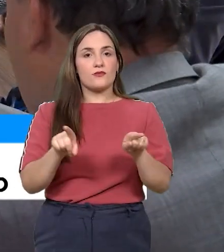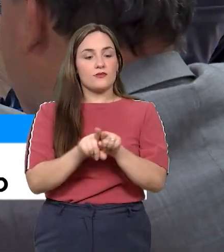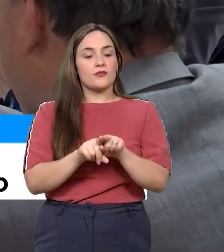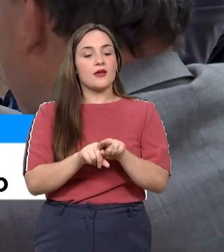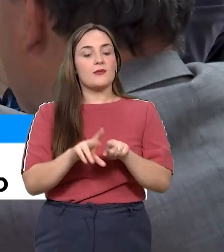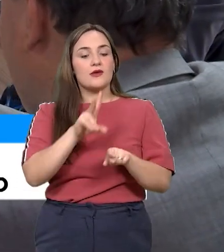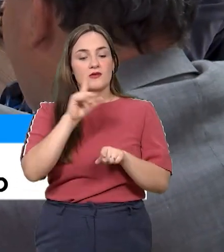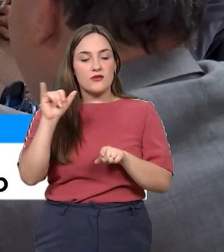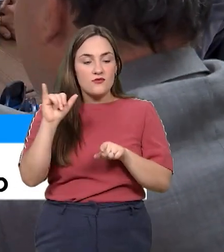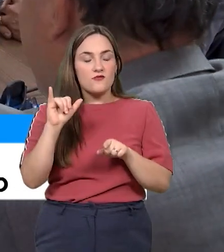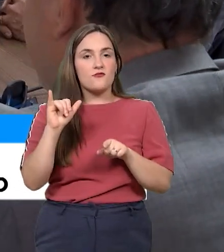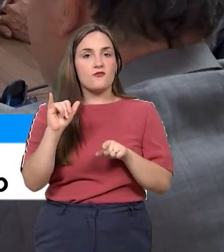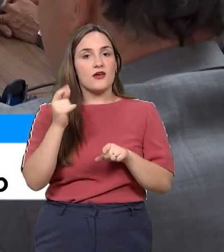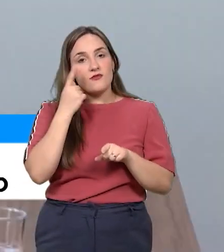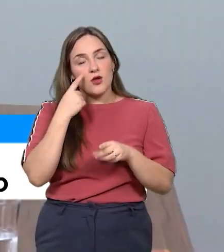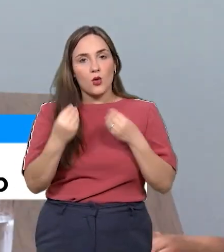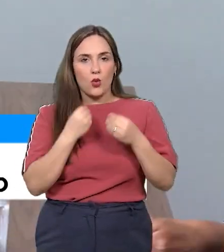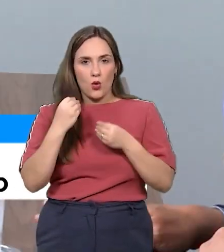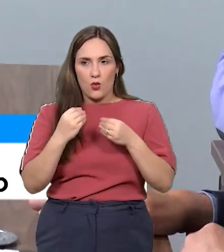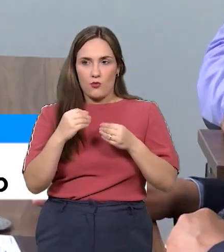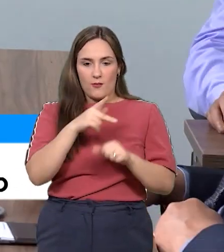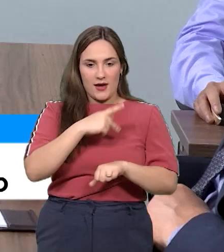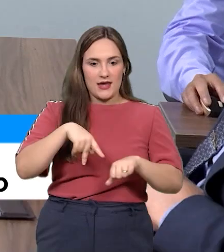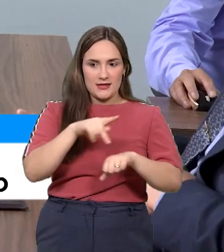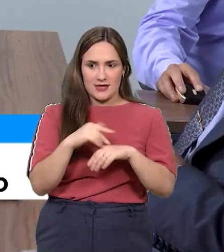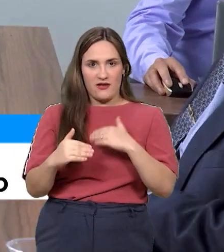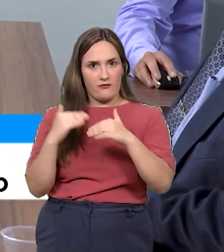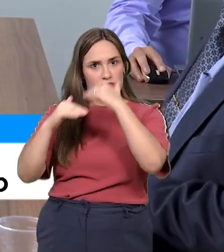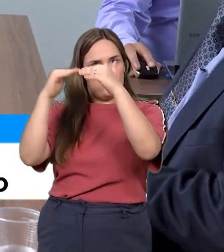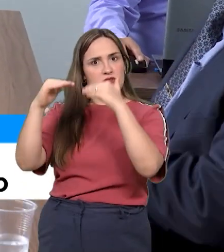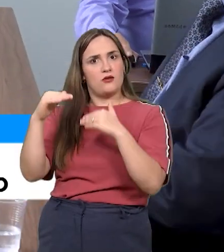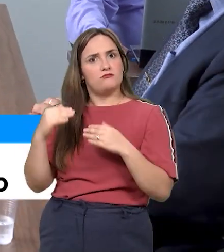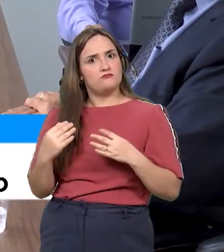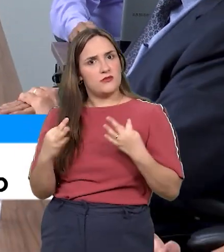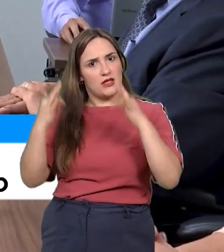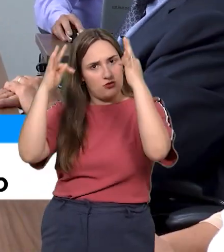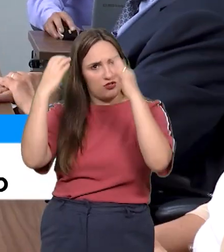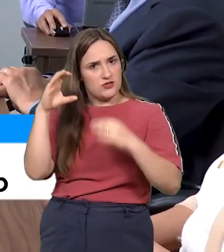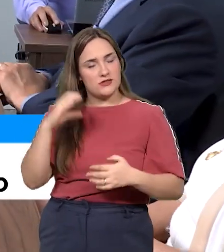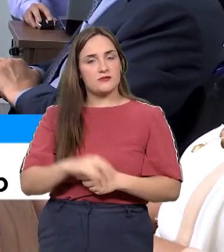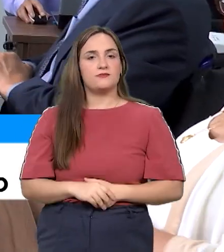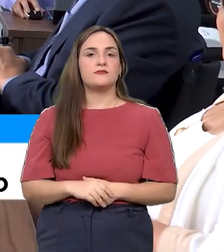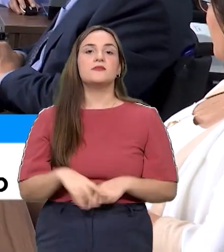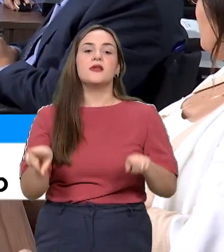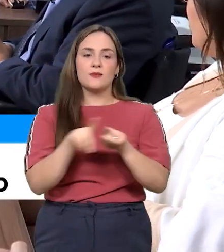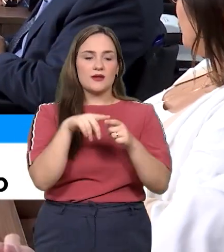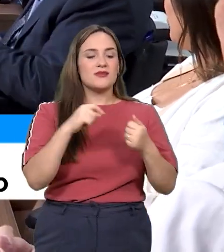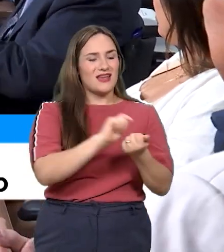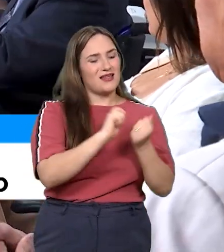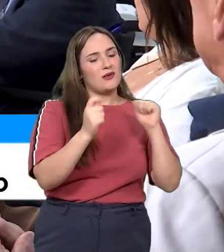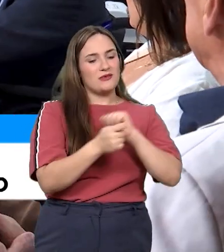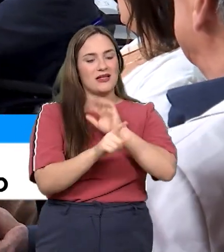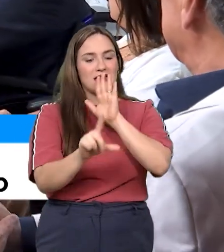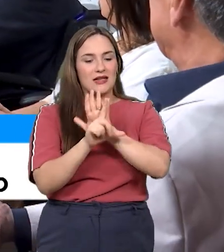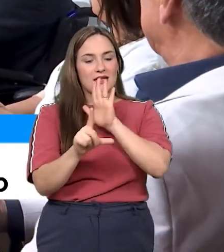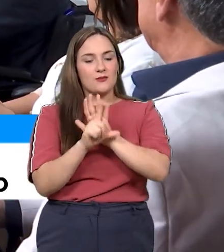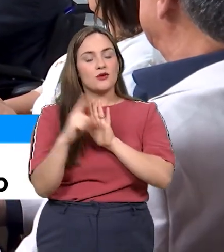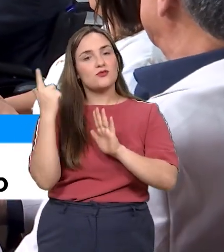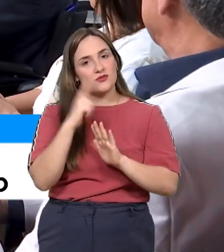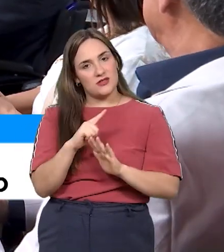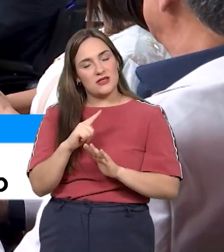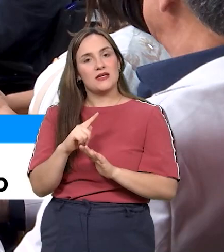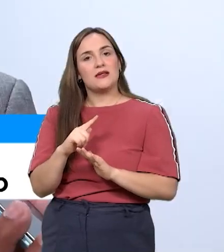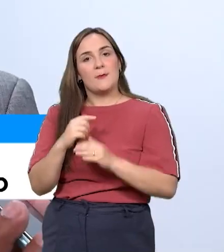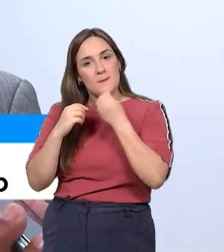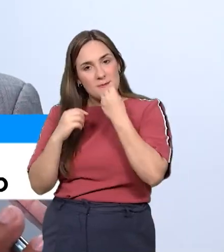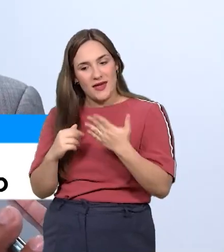ritmo da produção científica do país. Ele também falou sobre a necessidade de adequação legal em âmbito estadual para o avanço na